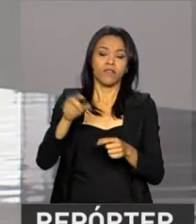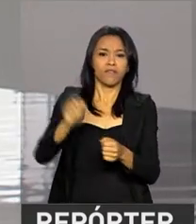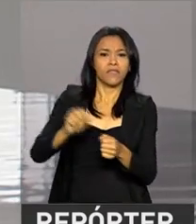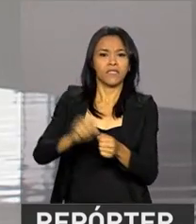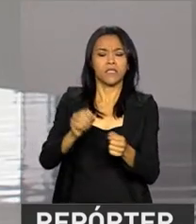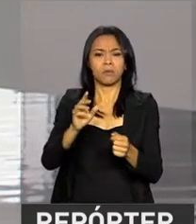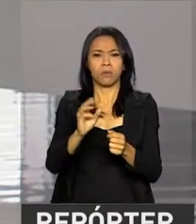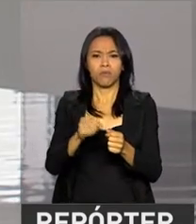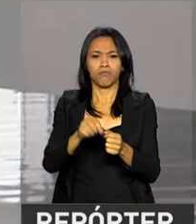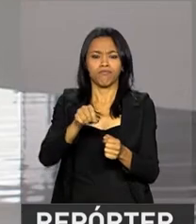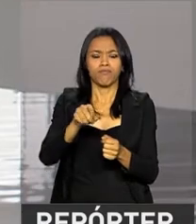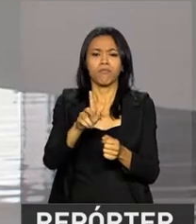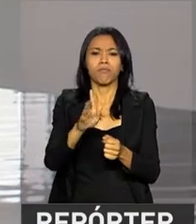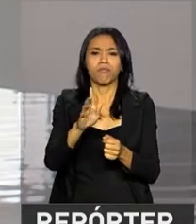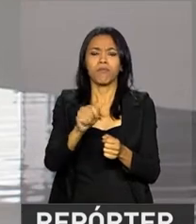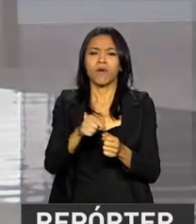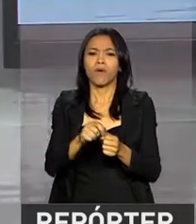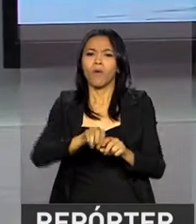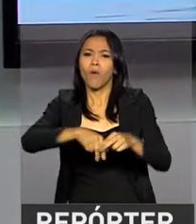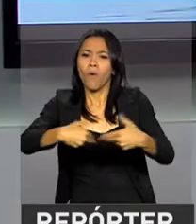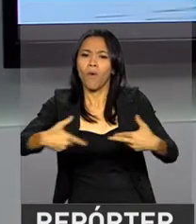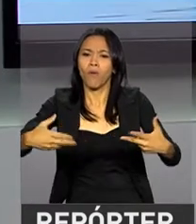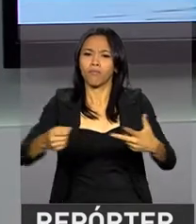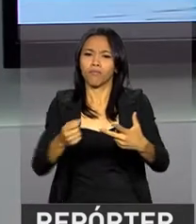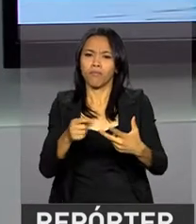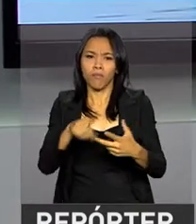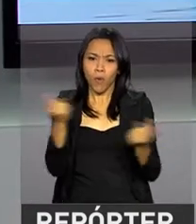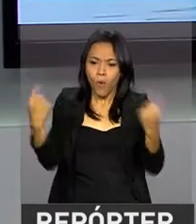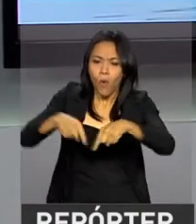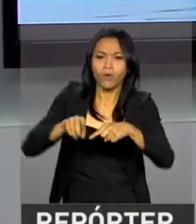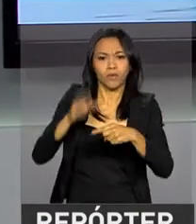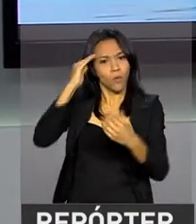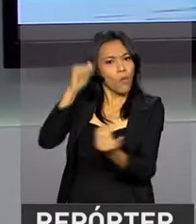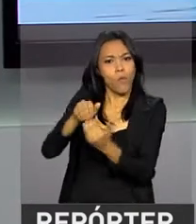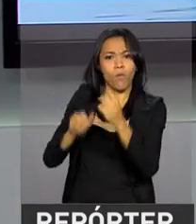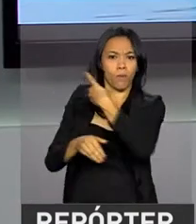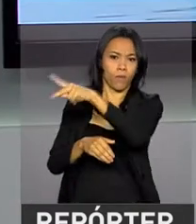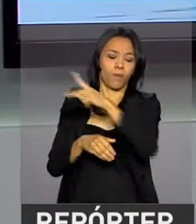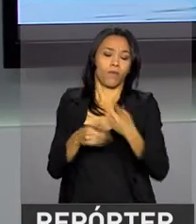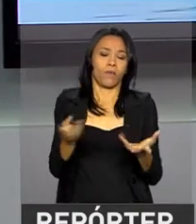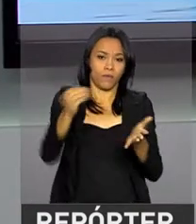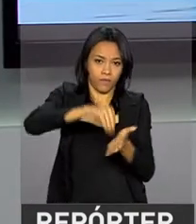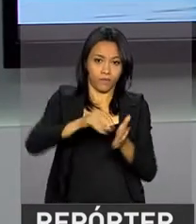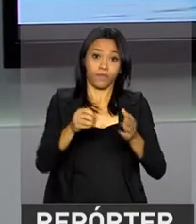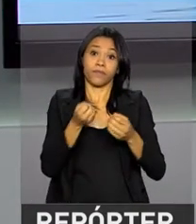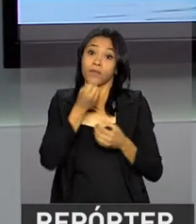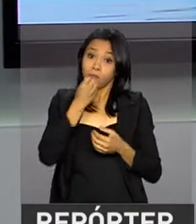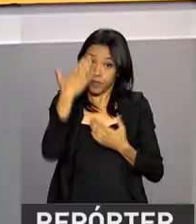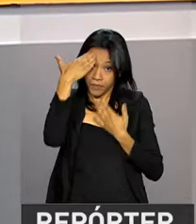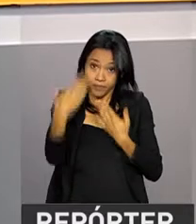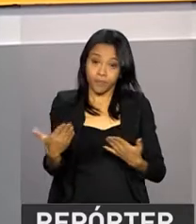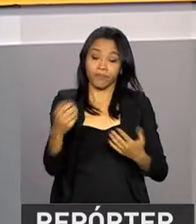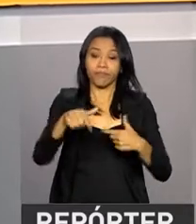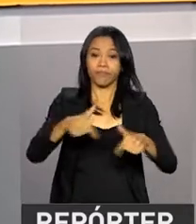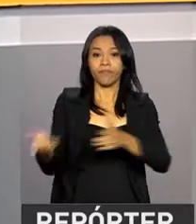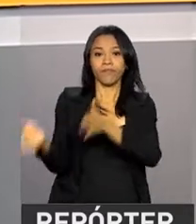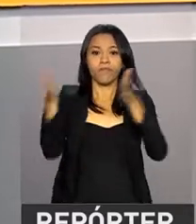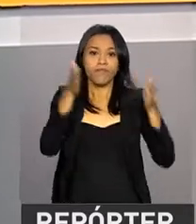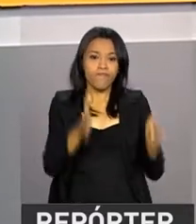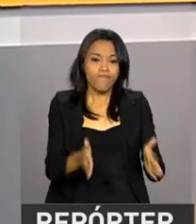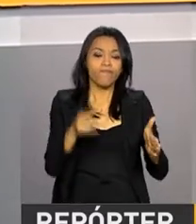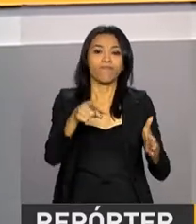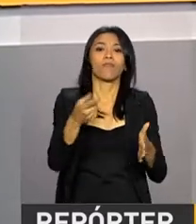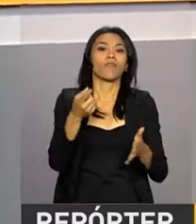diário oficial da união foto com você e no estúdio ilha obrigada nem pelas informações vão trabalho os